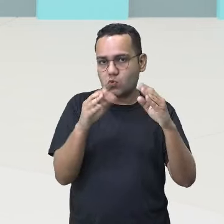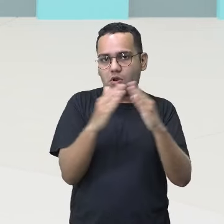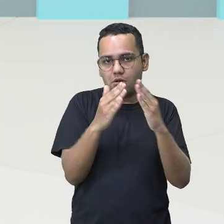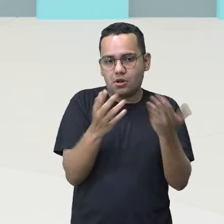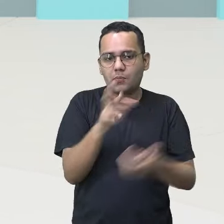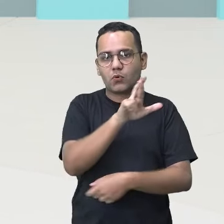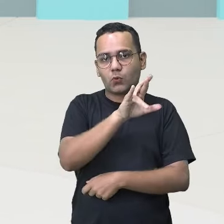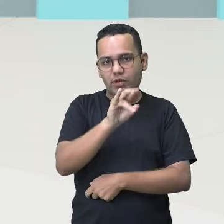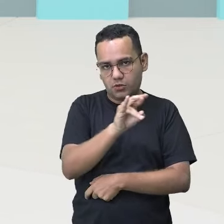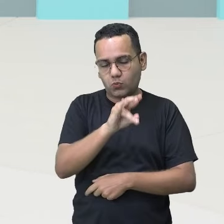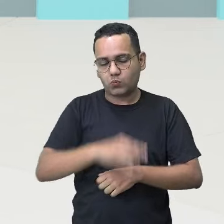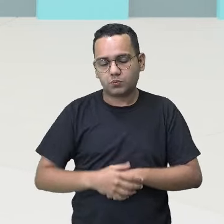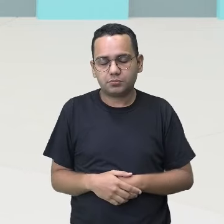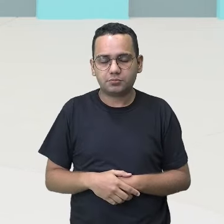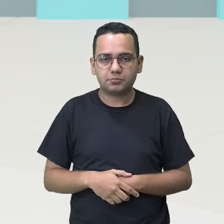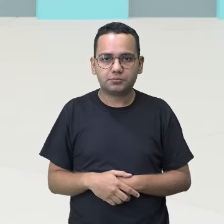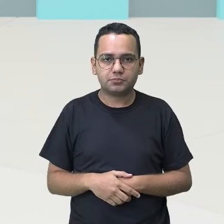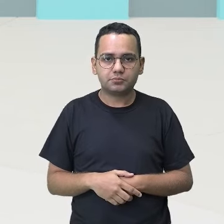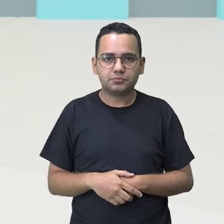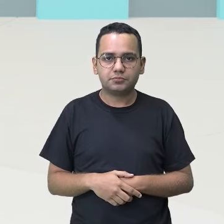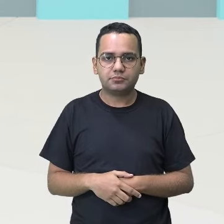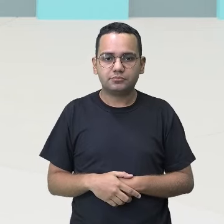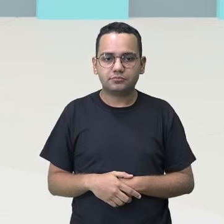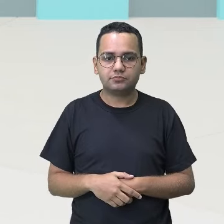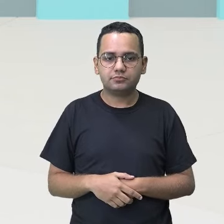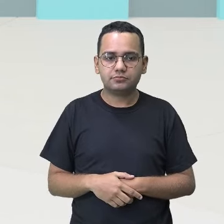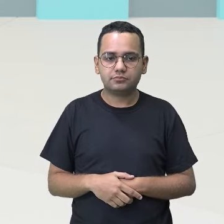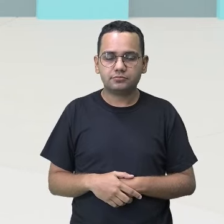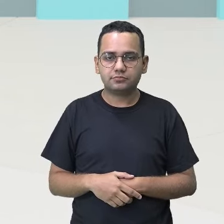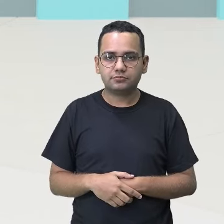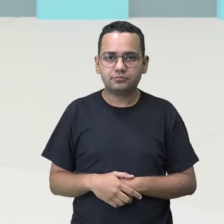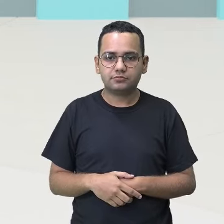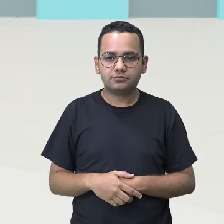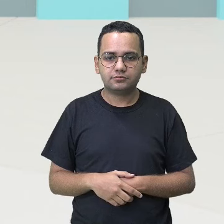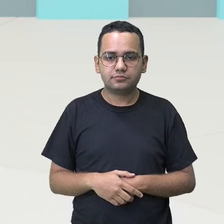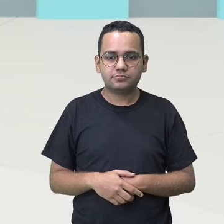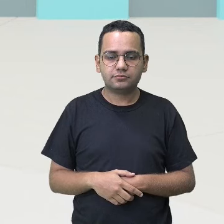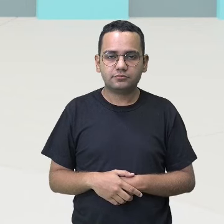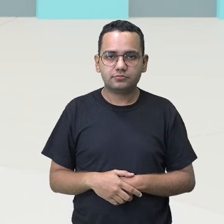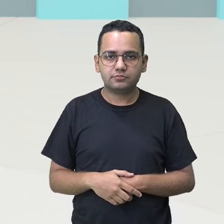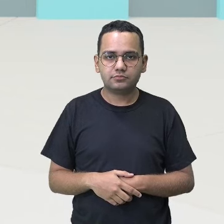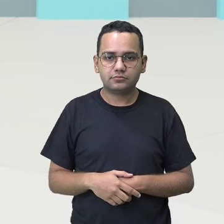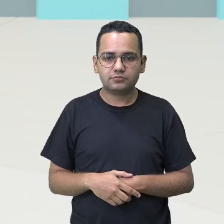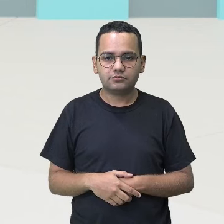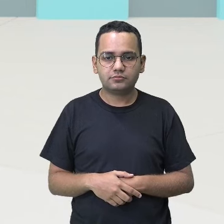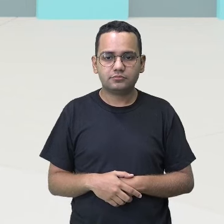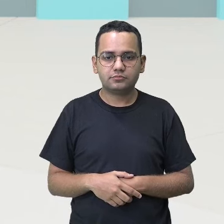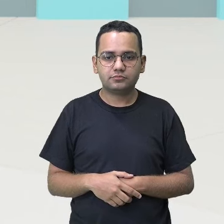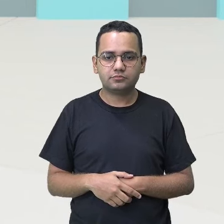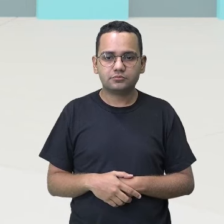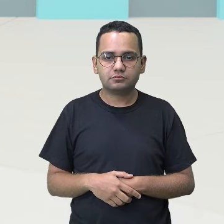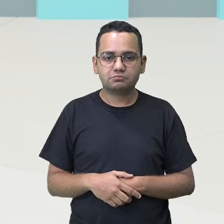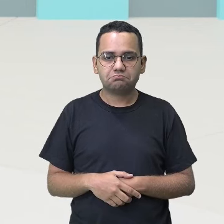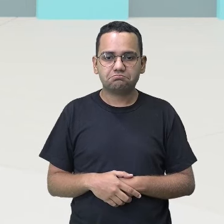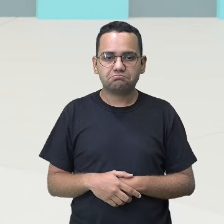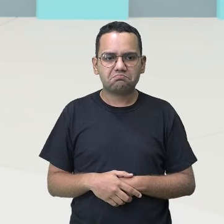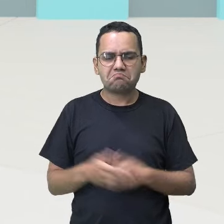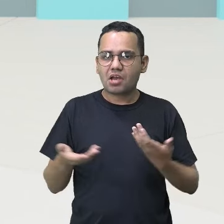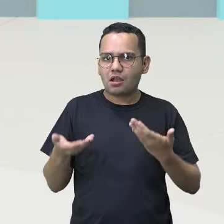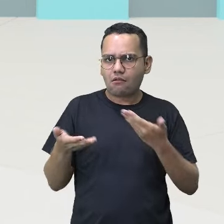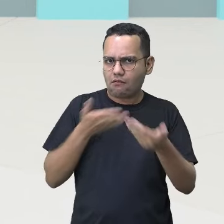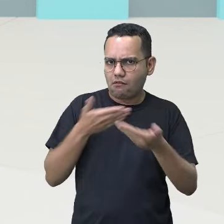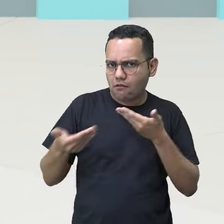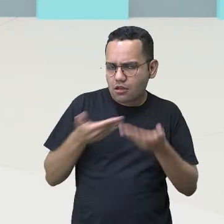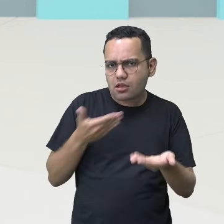quem nunca amou alguém não é então vocês estão vendo aí o exemplo que estou dando perceba que não é qualquer menino